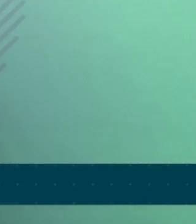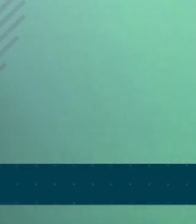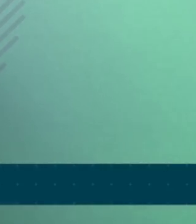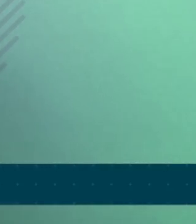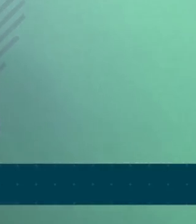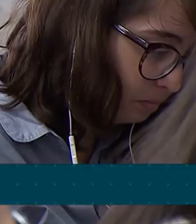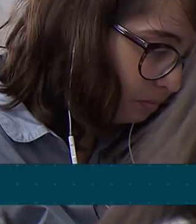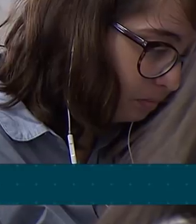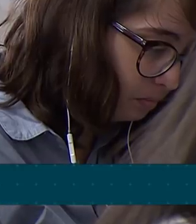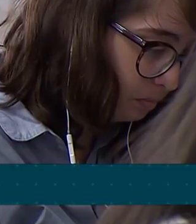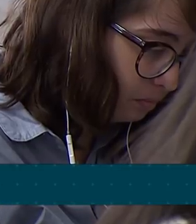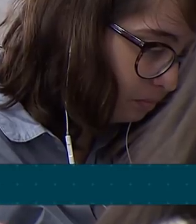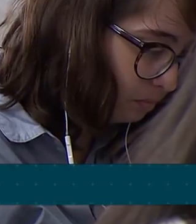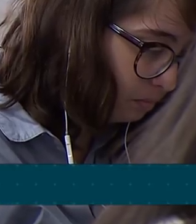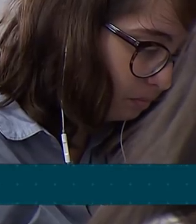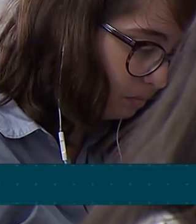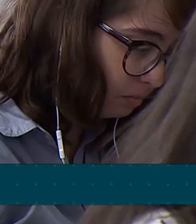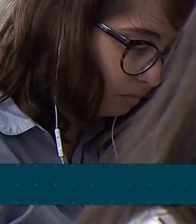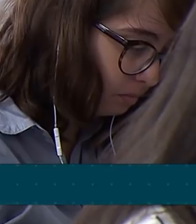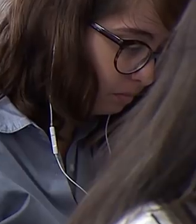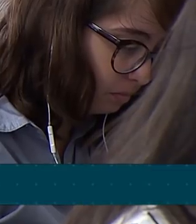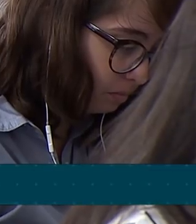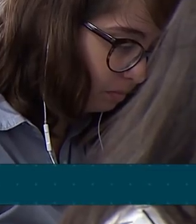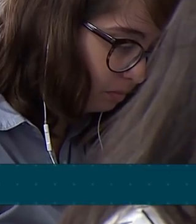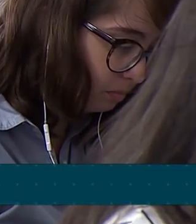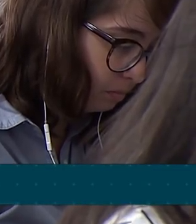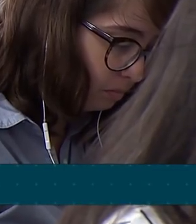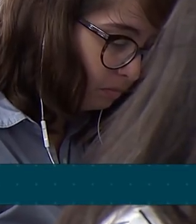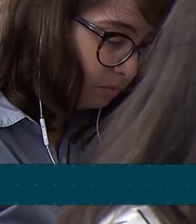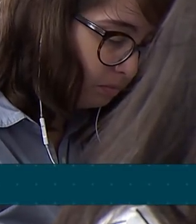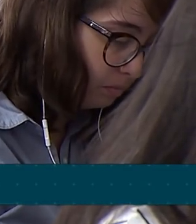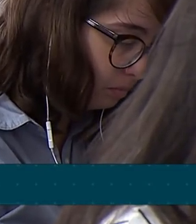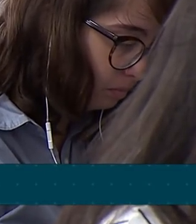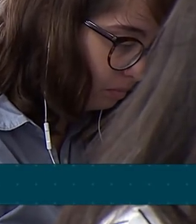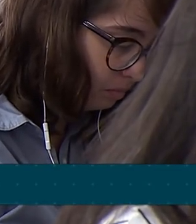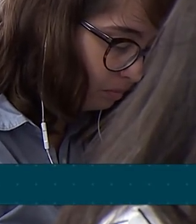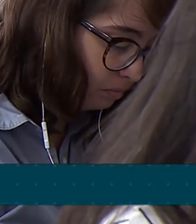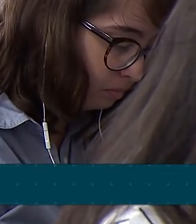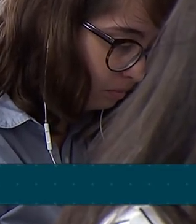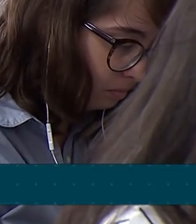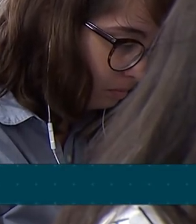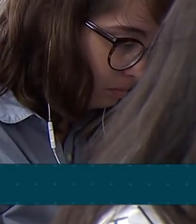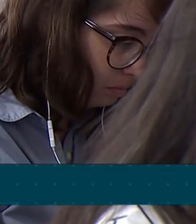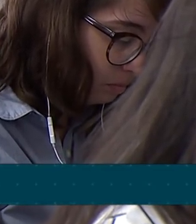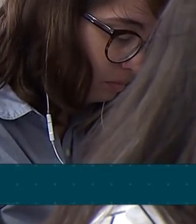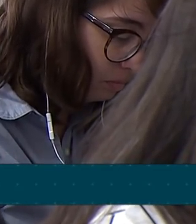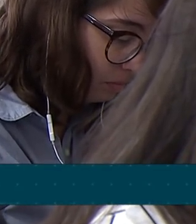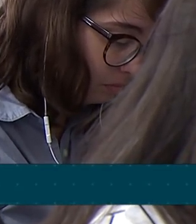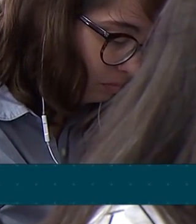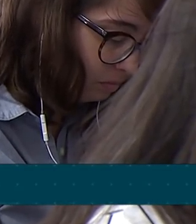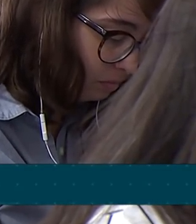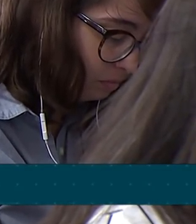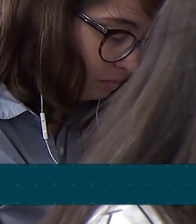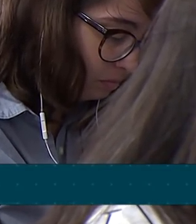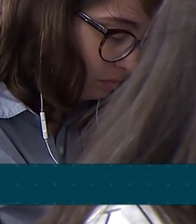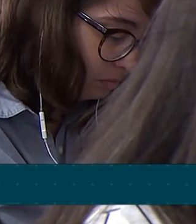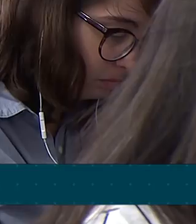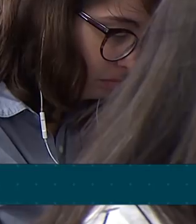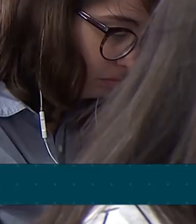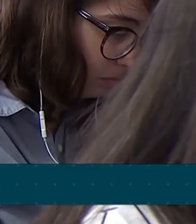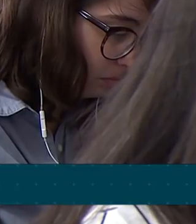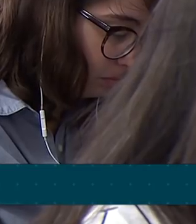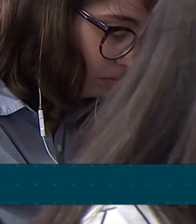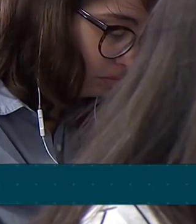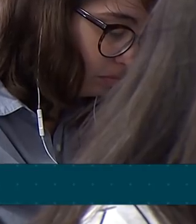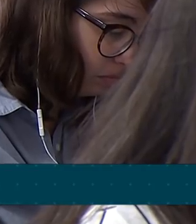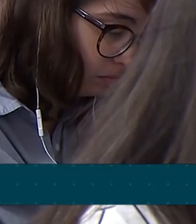havia falado no sábado daquele projeto que institui um novo marco para as agências reguladoras né ontem ele falou que a vetar a lista tríplice